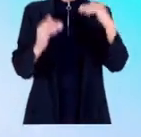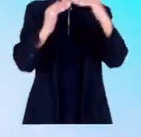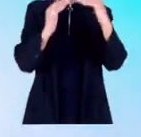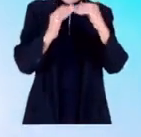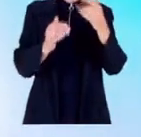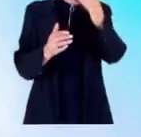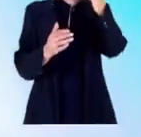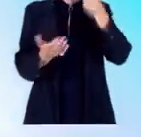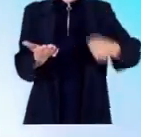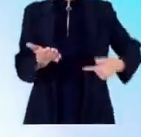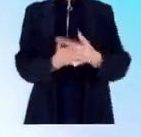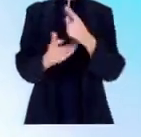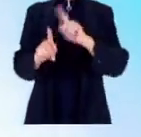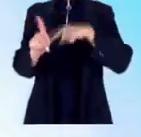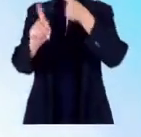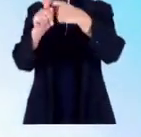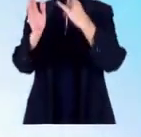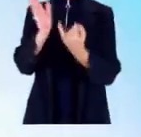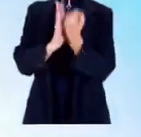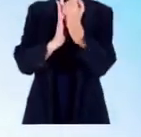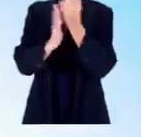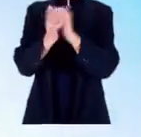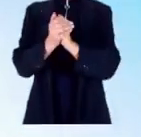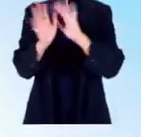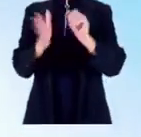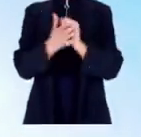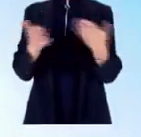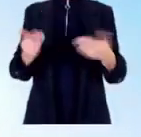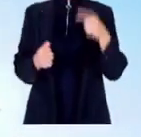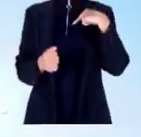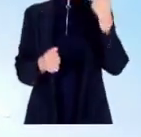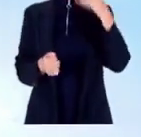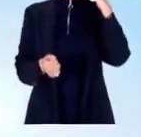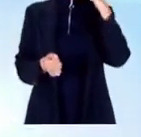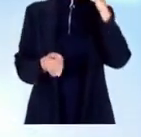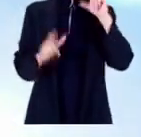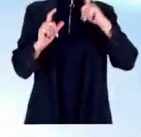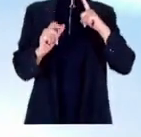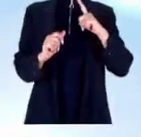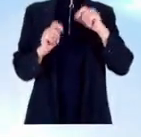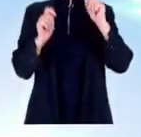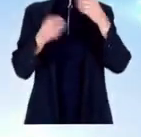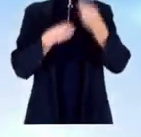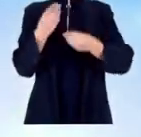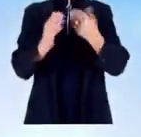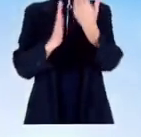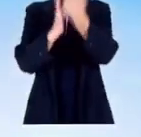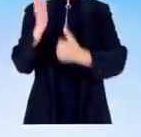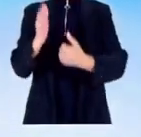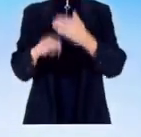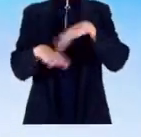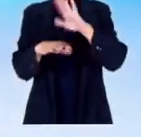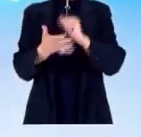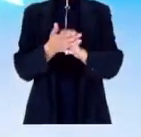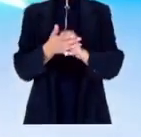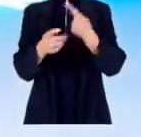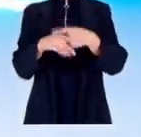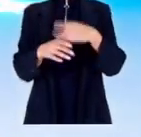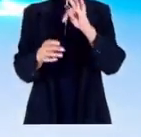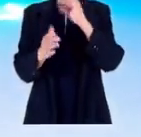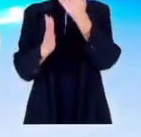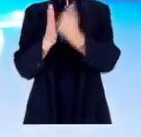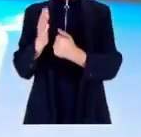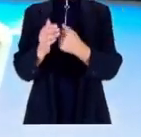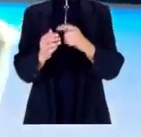os ricos pagam mais impostos e nós sabemos que hoje nós temos condições de tributar mais as pessoas ricas com a taxação de lucros